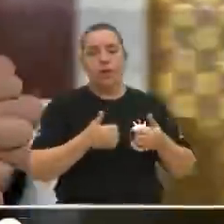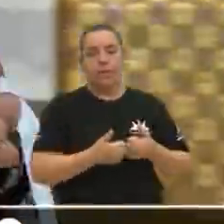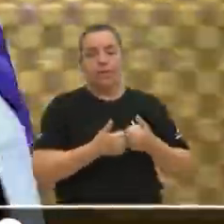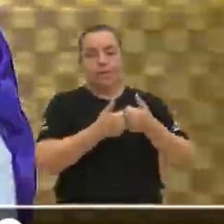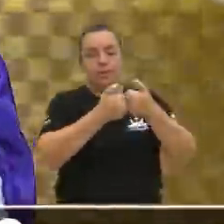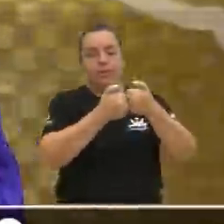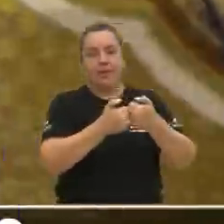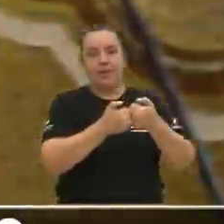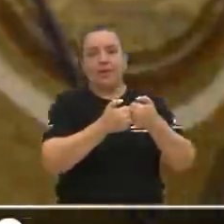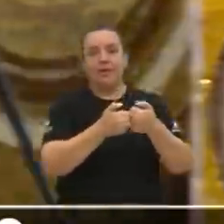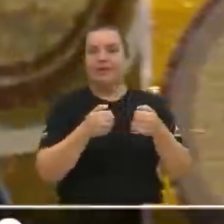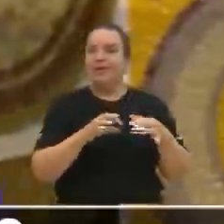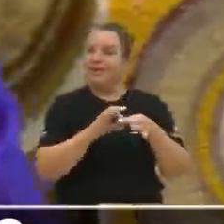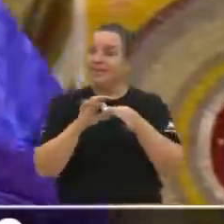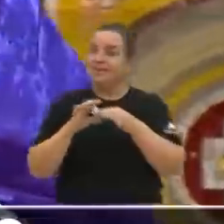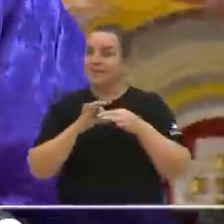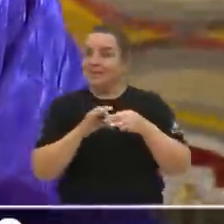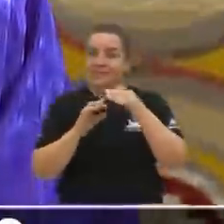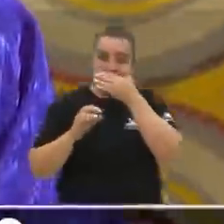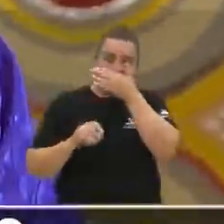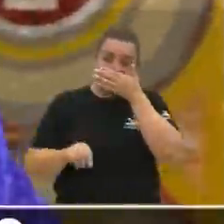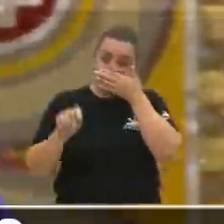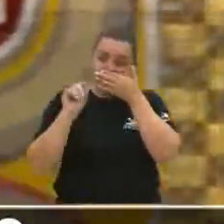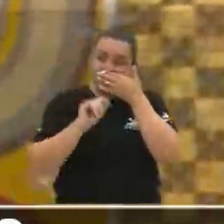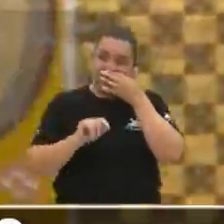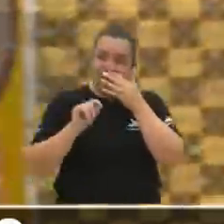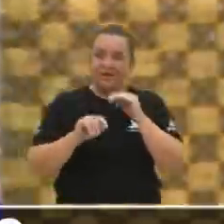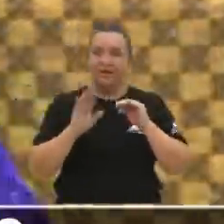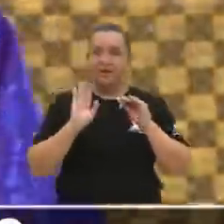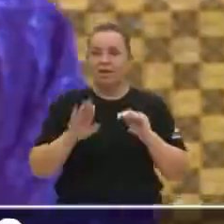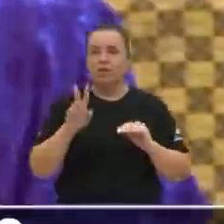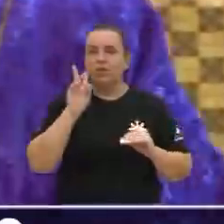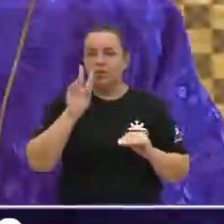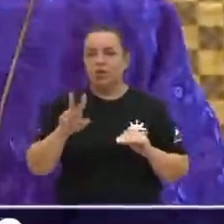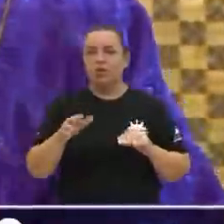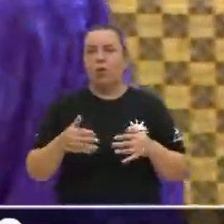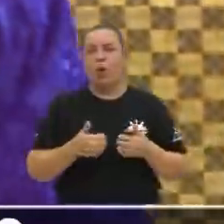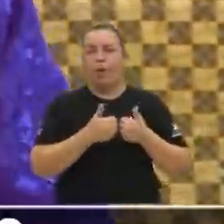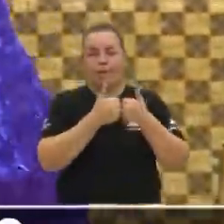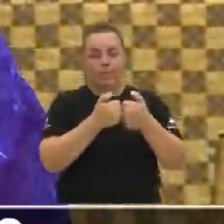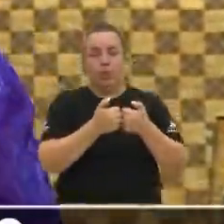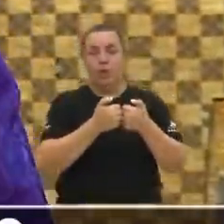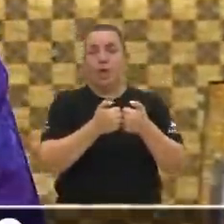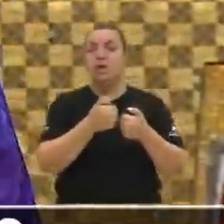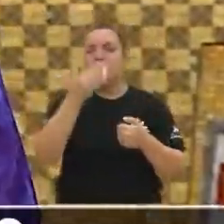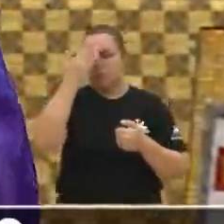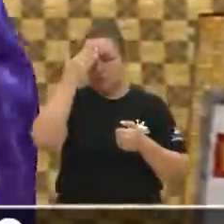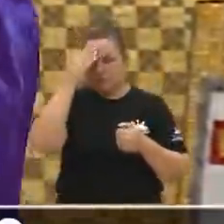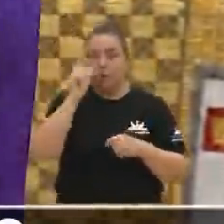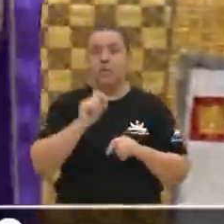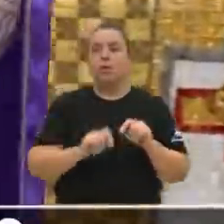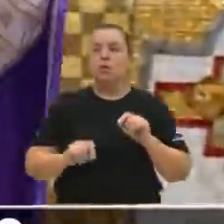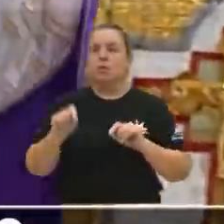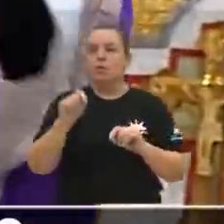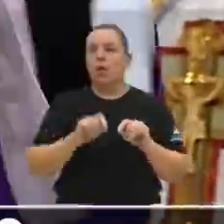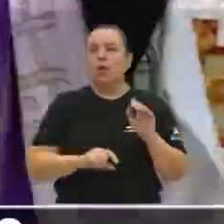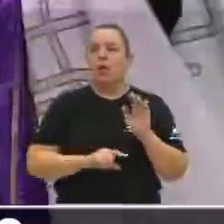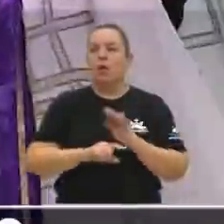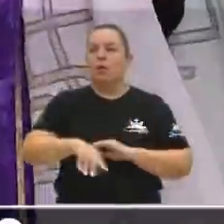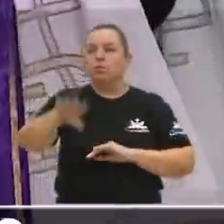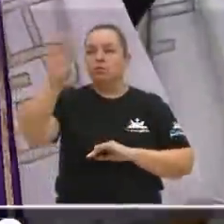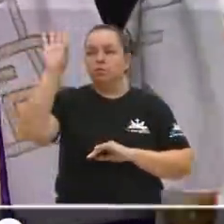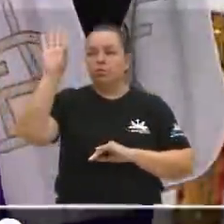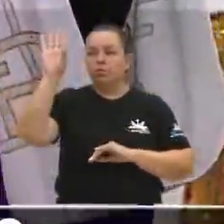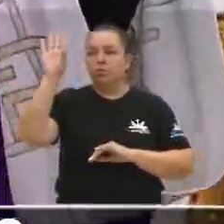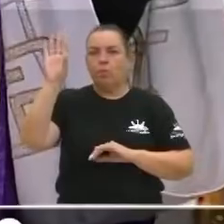Love eterno A Arca da Aliança eu perguntei quem já tinha visto marca quem sabe o que a Arca da Aliança